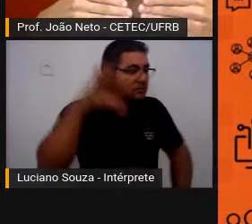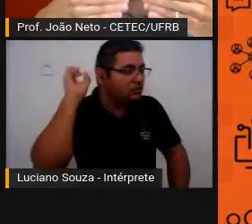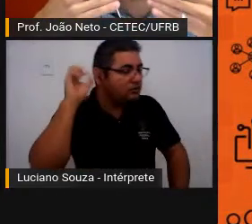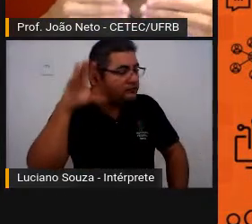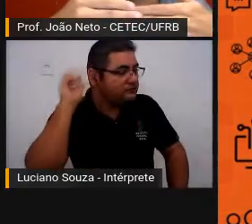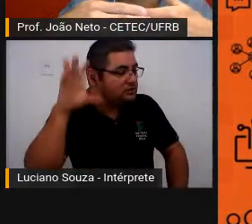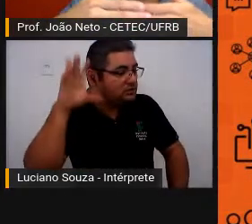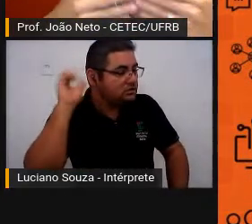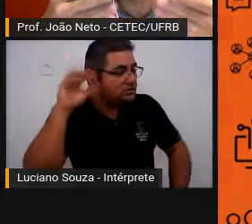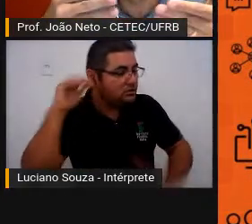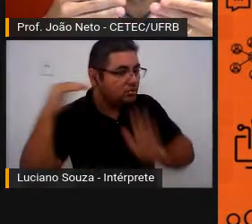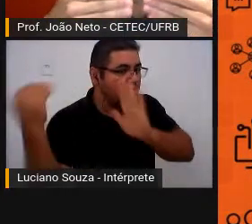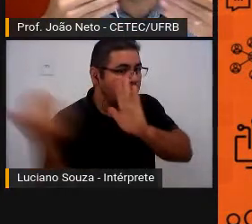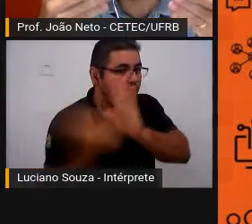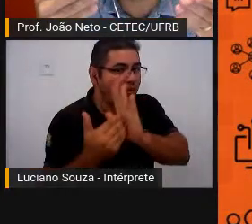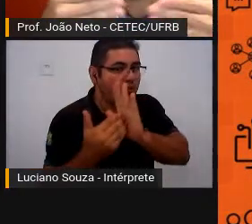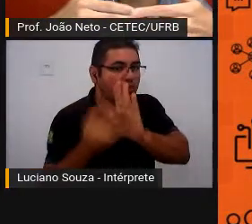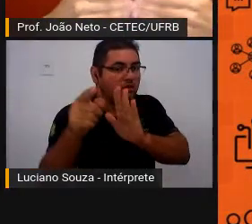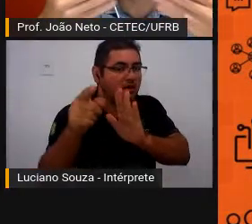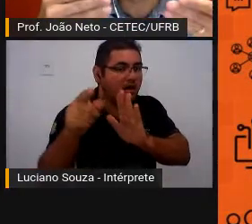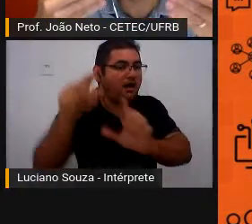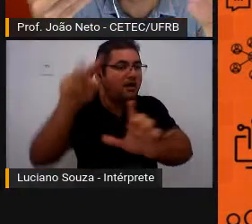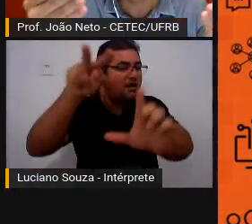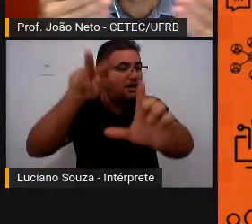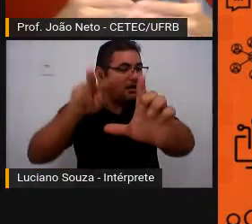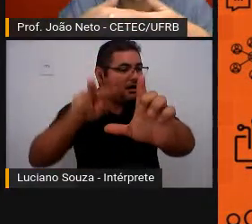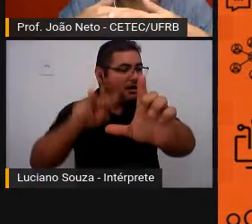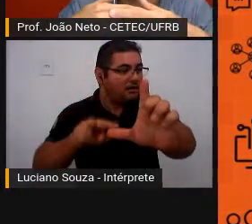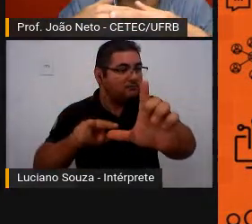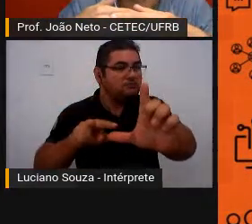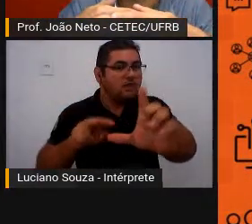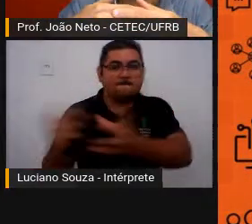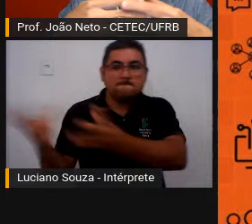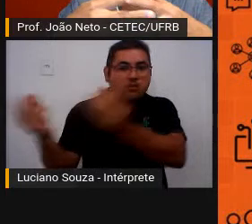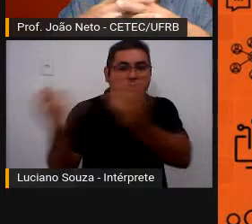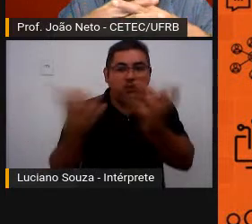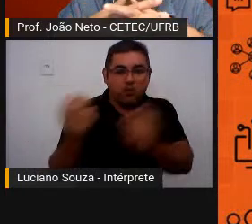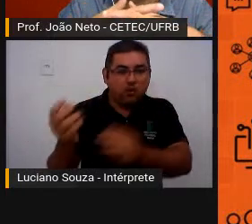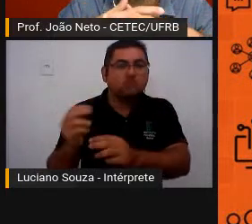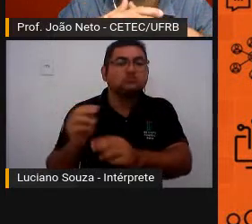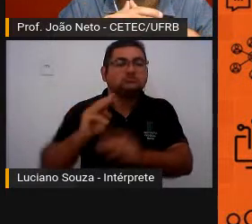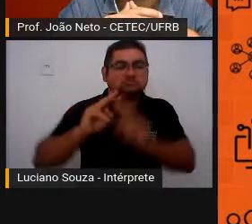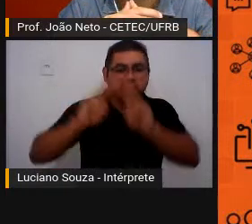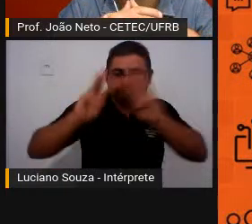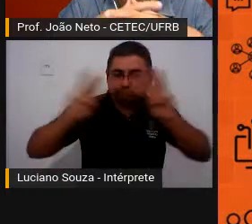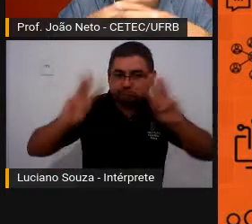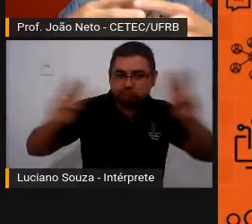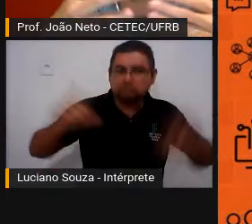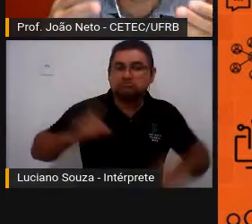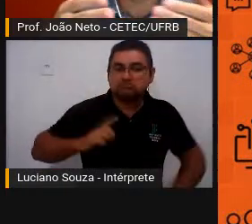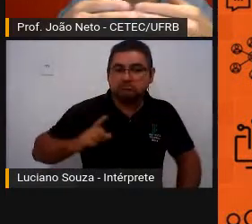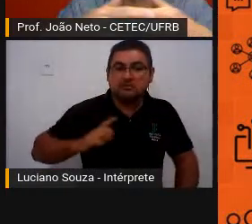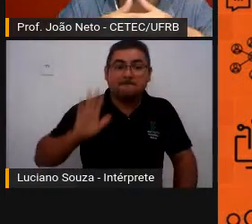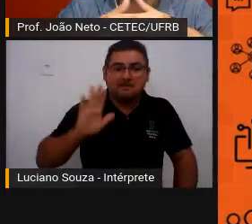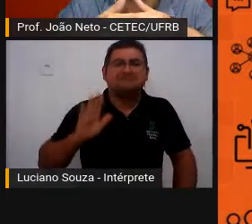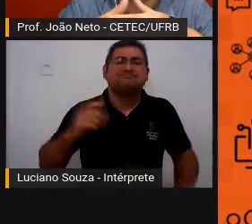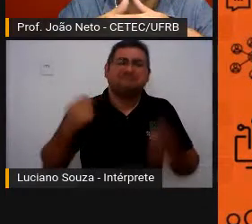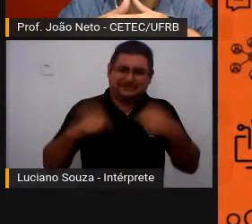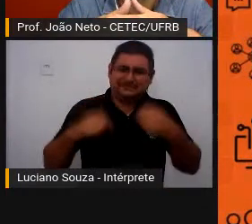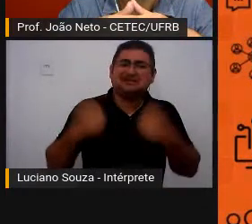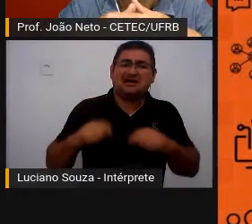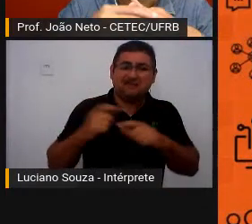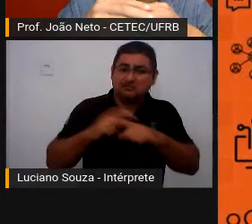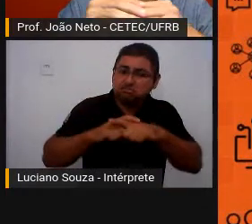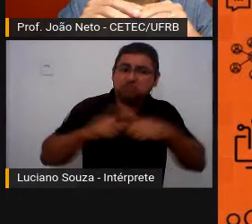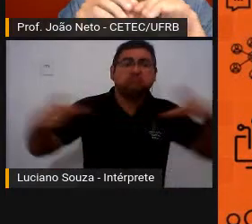naquela terra então a maioria a maioria dos Sites deveria e esse recurso só que isso é algo ainda que não é amplamente